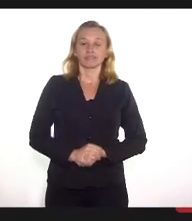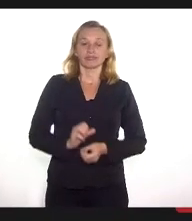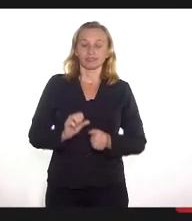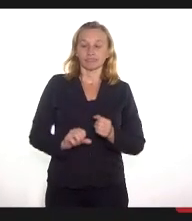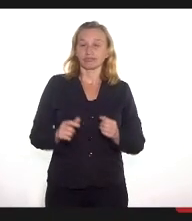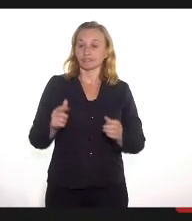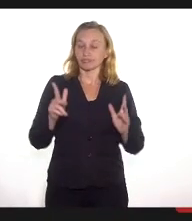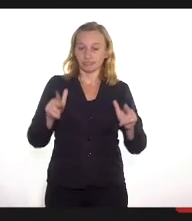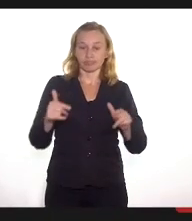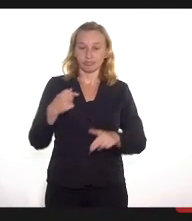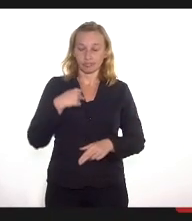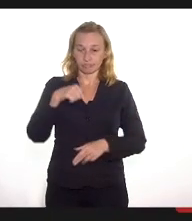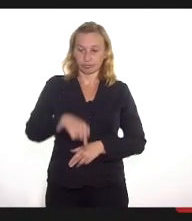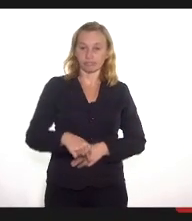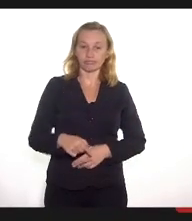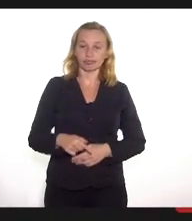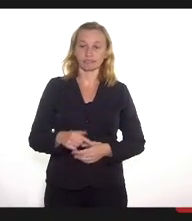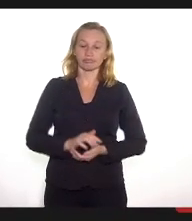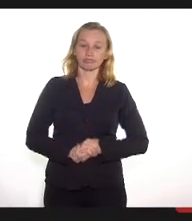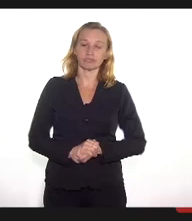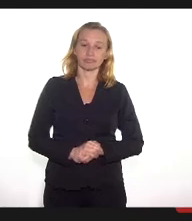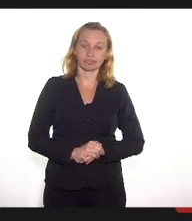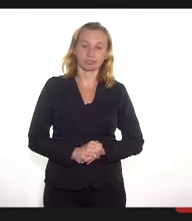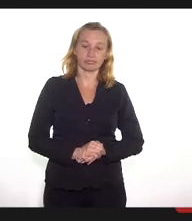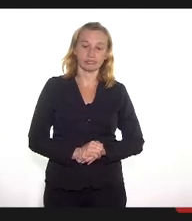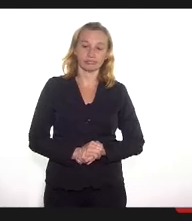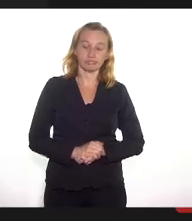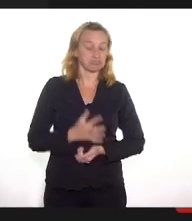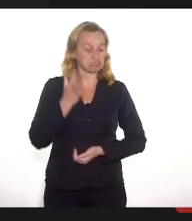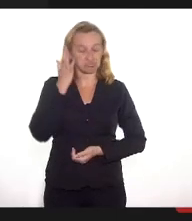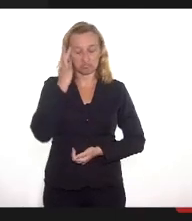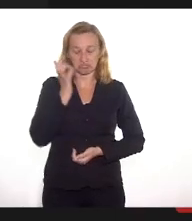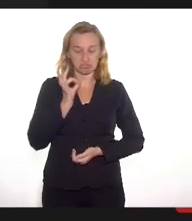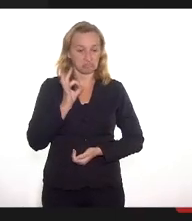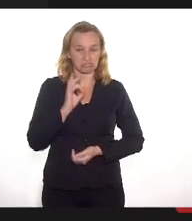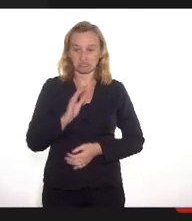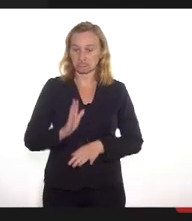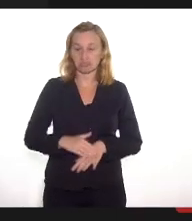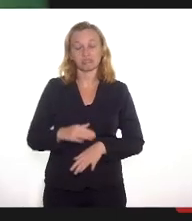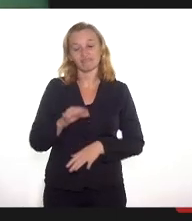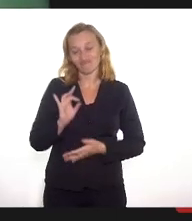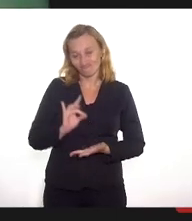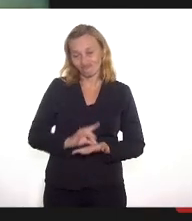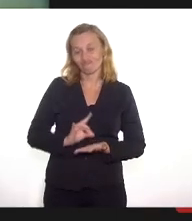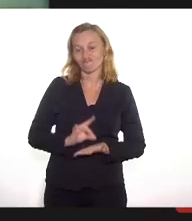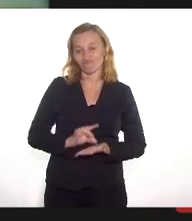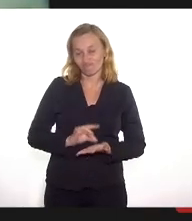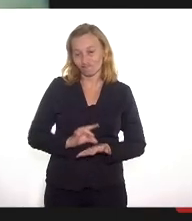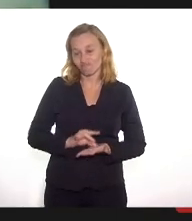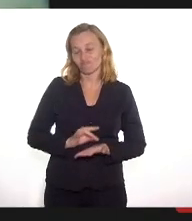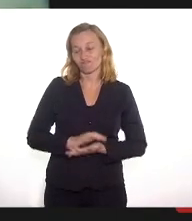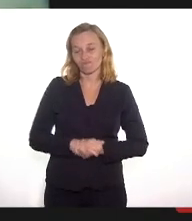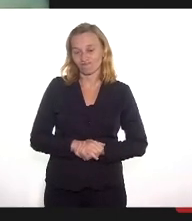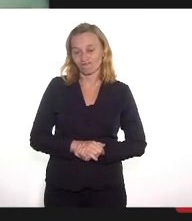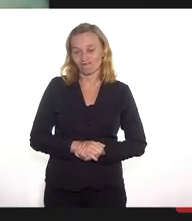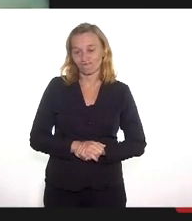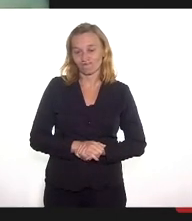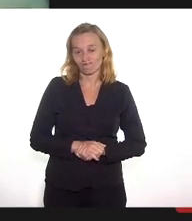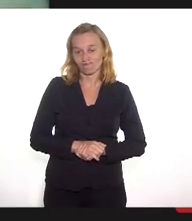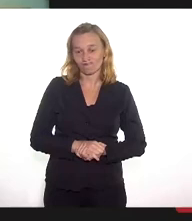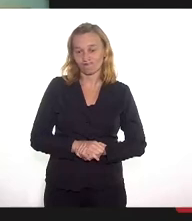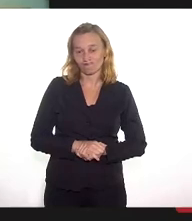conversou fazendo aqui não presta está ajudando bastante mas eu não sei não sei mais sinceramente igual não